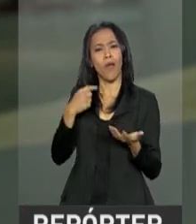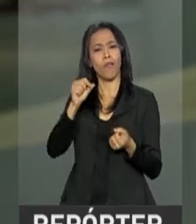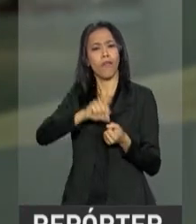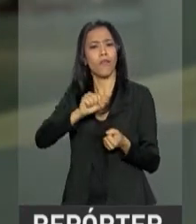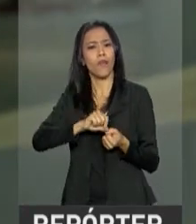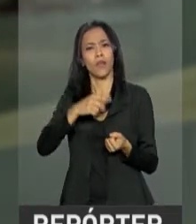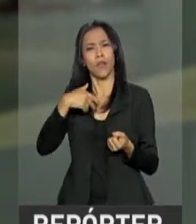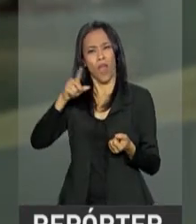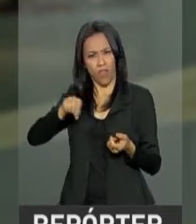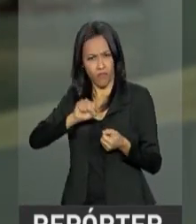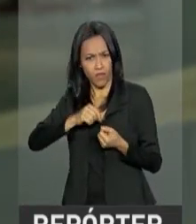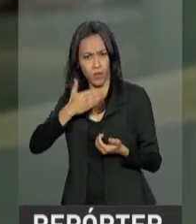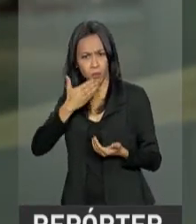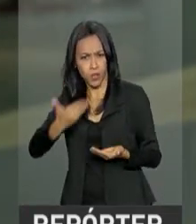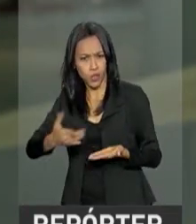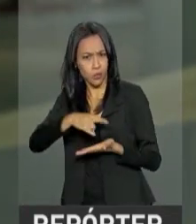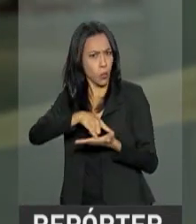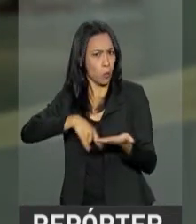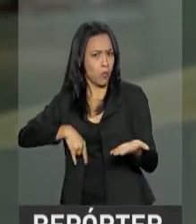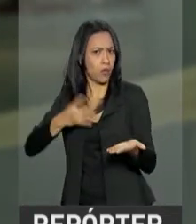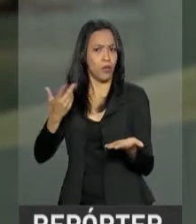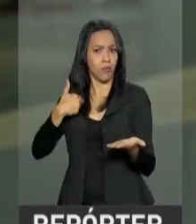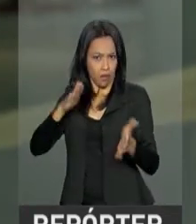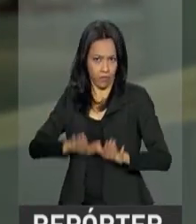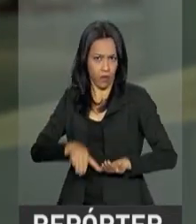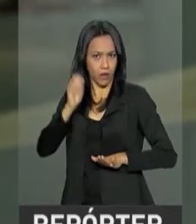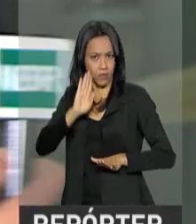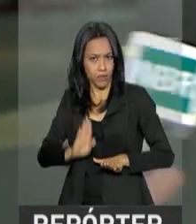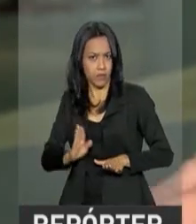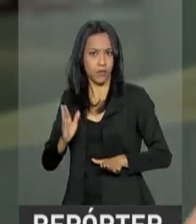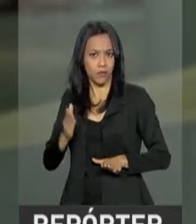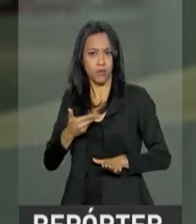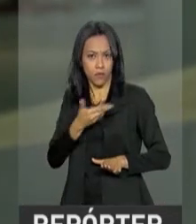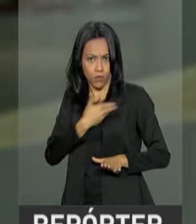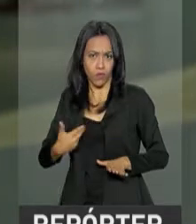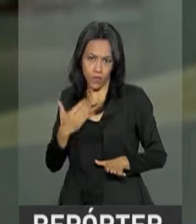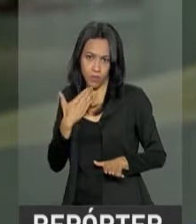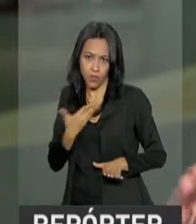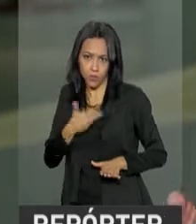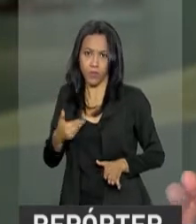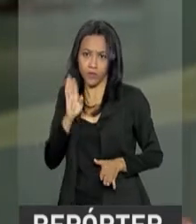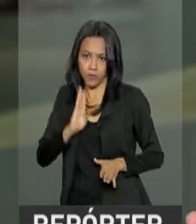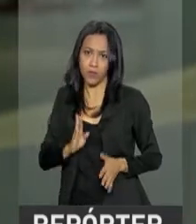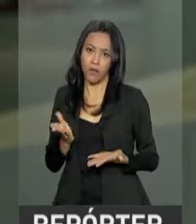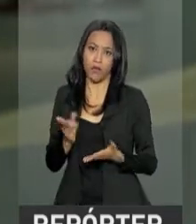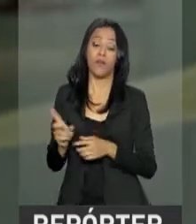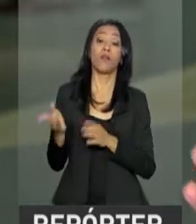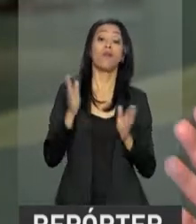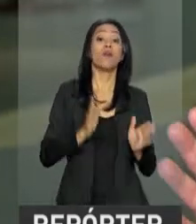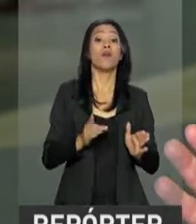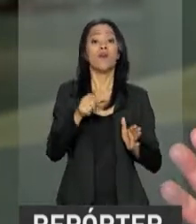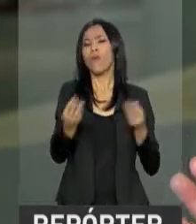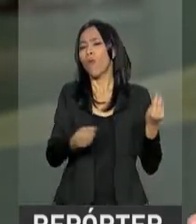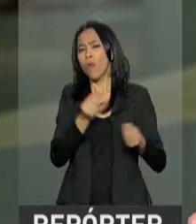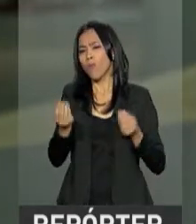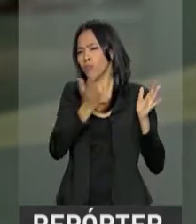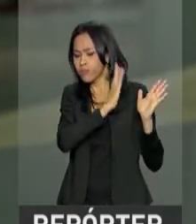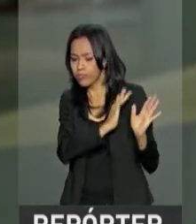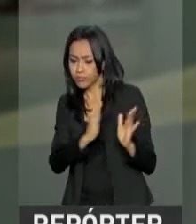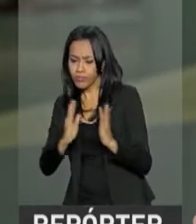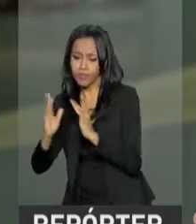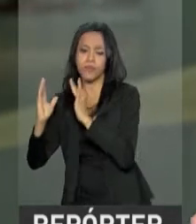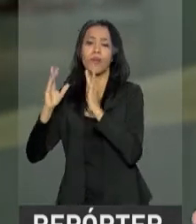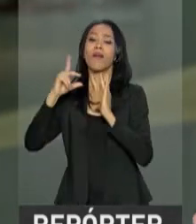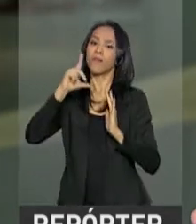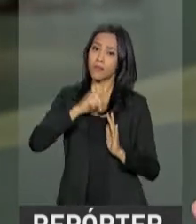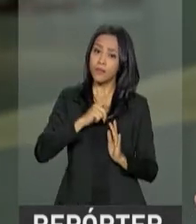uma solicitação para reconhecer a condição de refugiado junto ao governo a solicitação se inicia todo o procedimento determinação